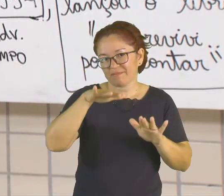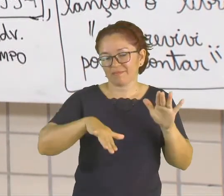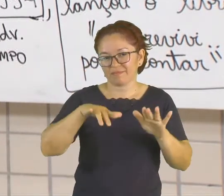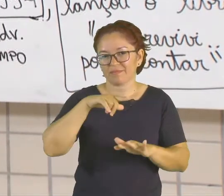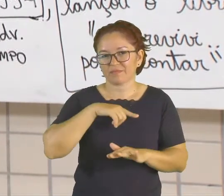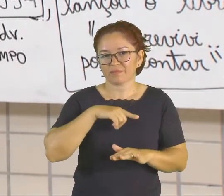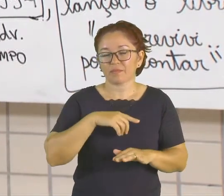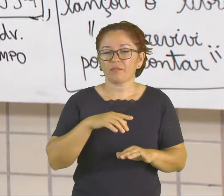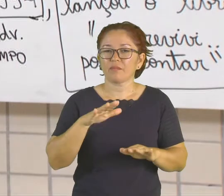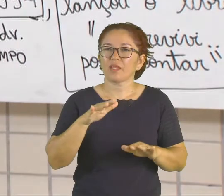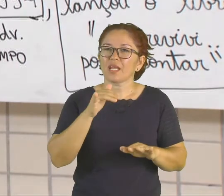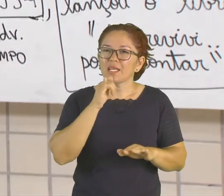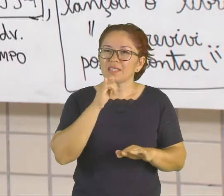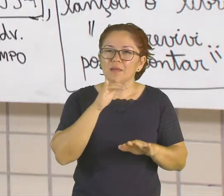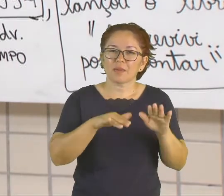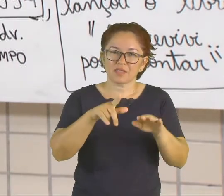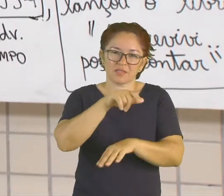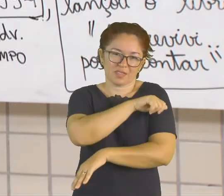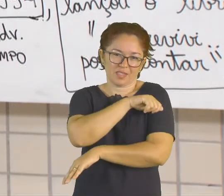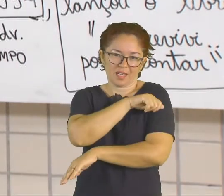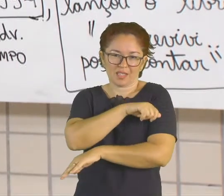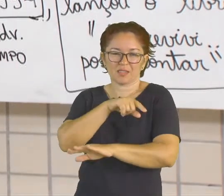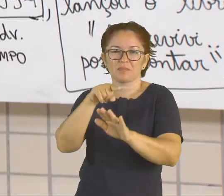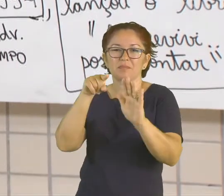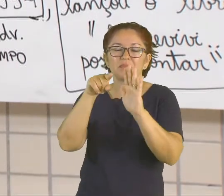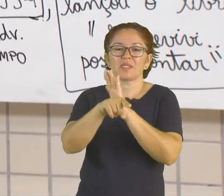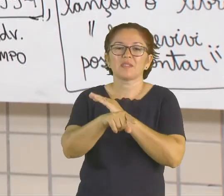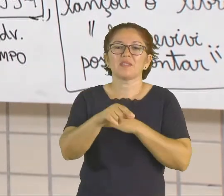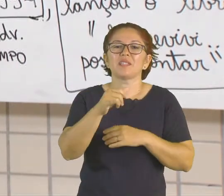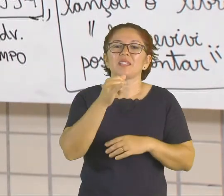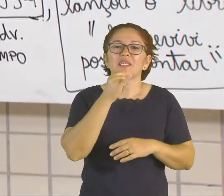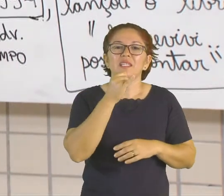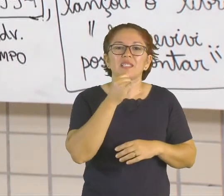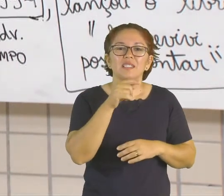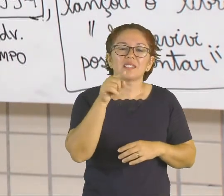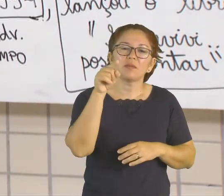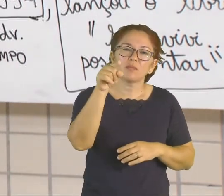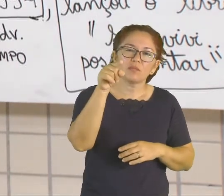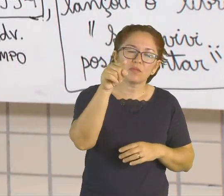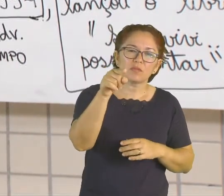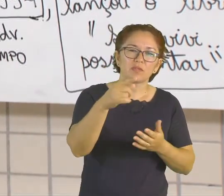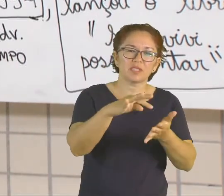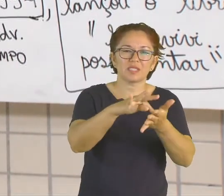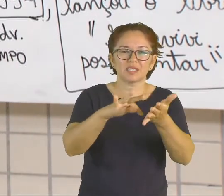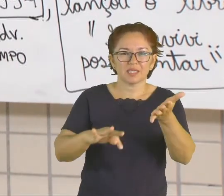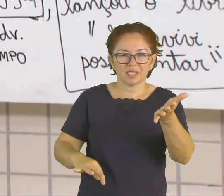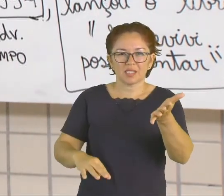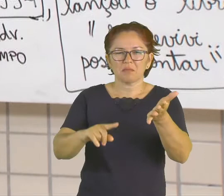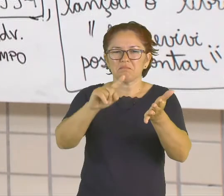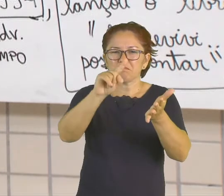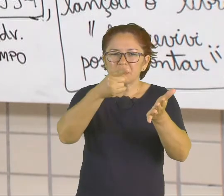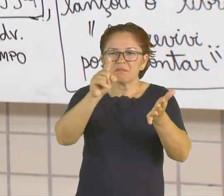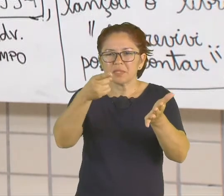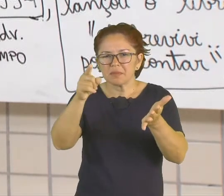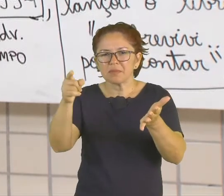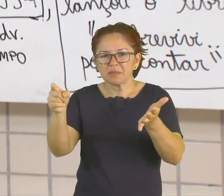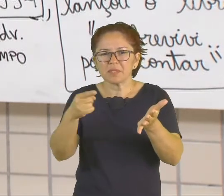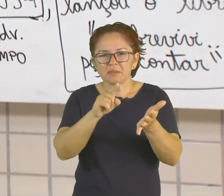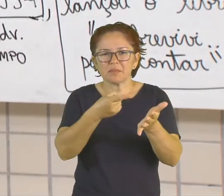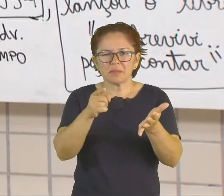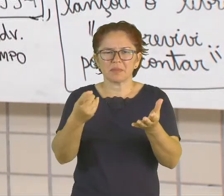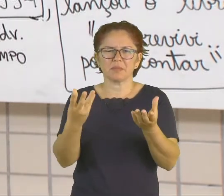você estudante, a você aluna, e o seu texto está cheio de vírgula, sempre há essa